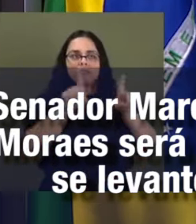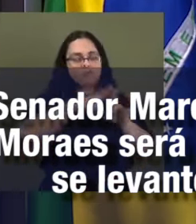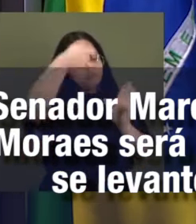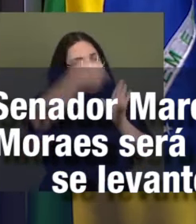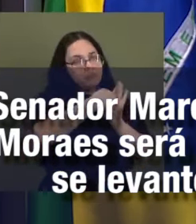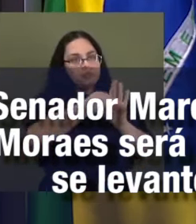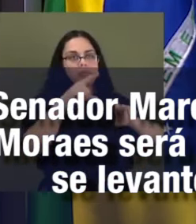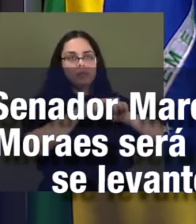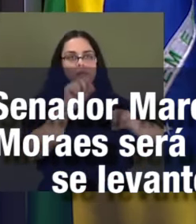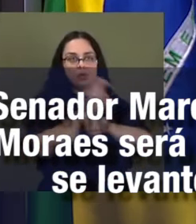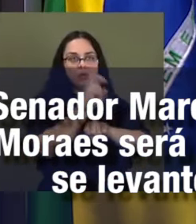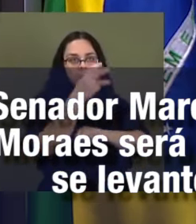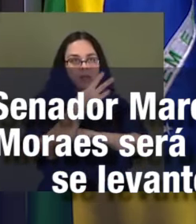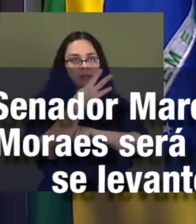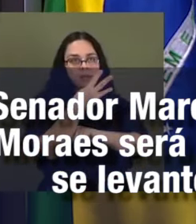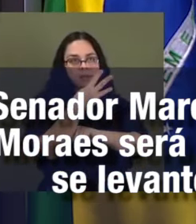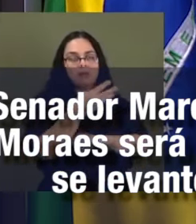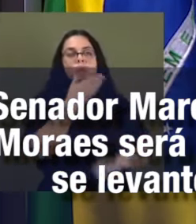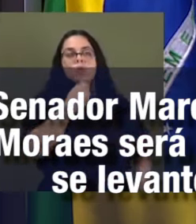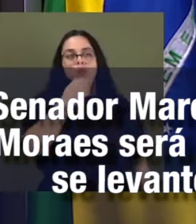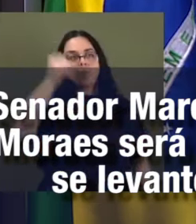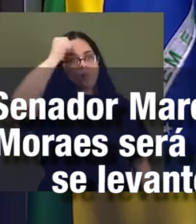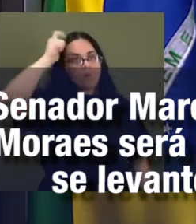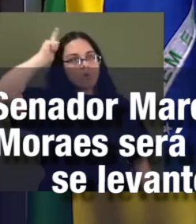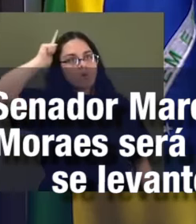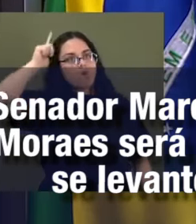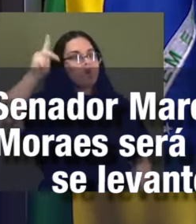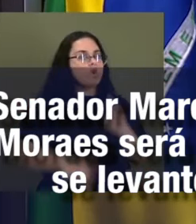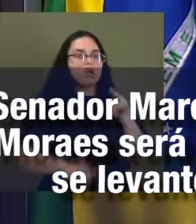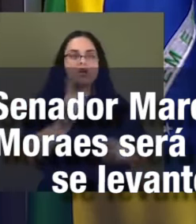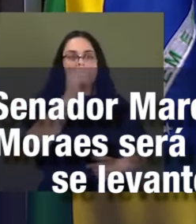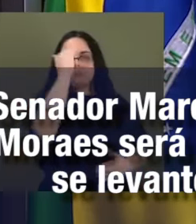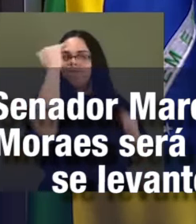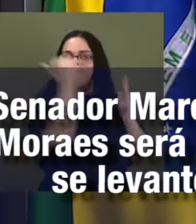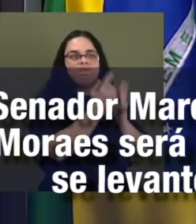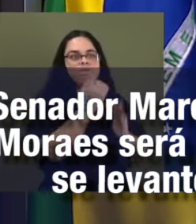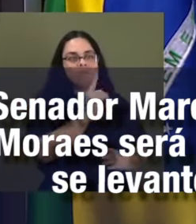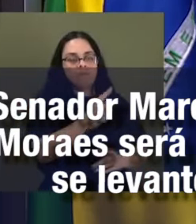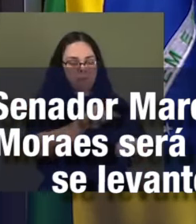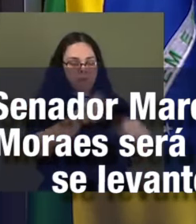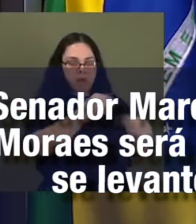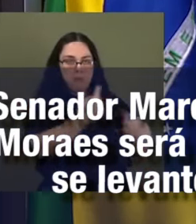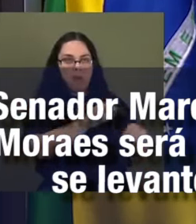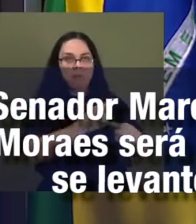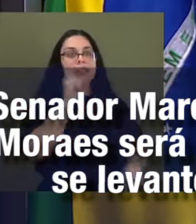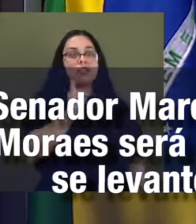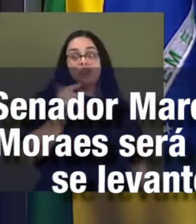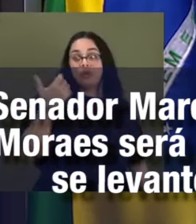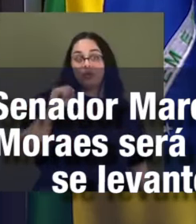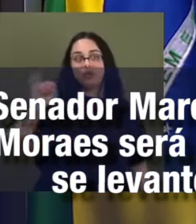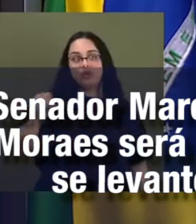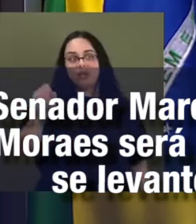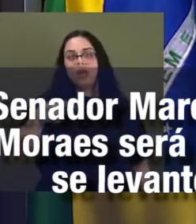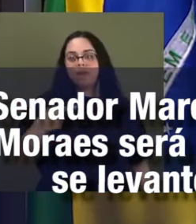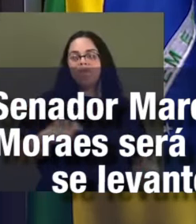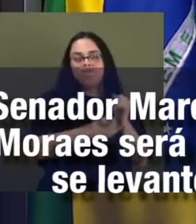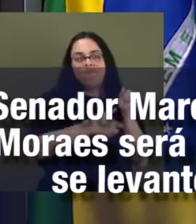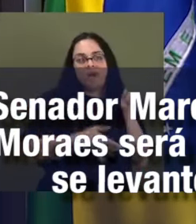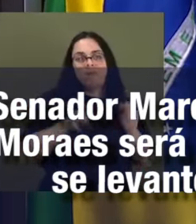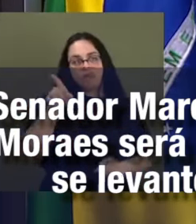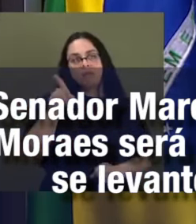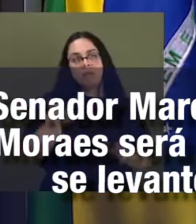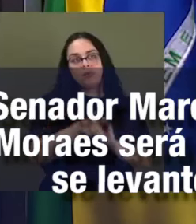artigo 53, que Alexandre de Moraes está violando sistematicamente contra mim desde o dia 18 de janeiro, quando denunciei ele